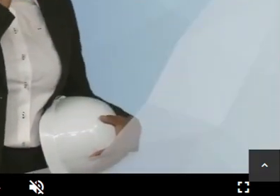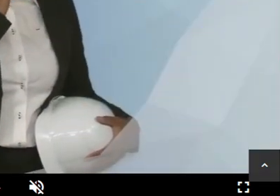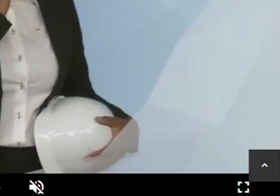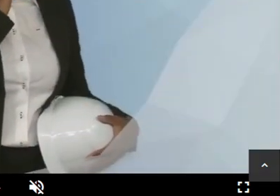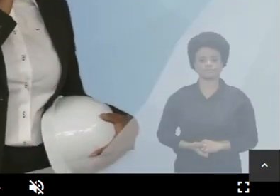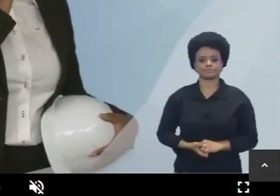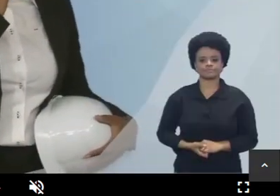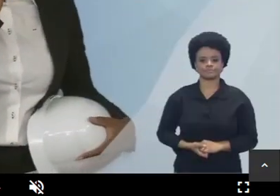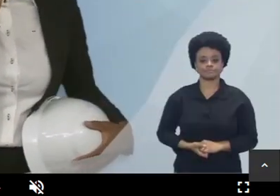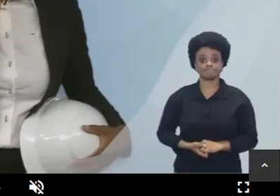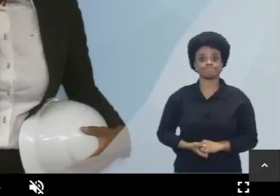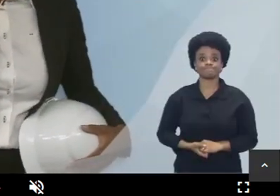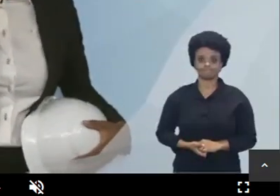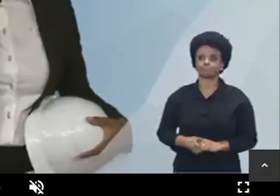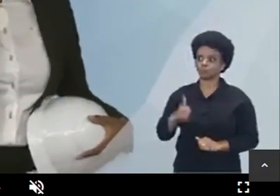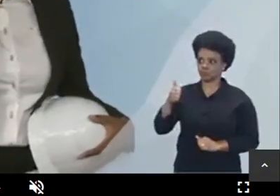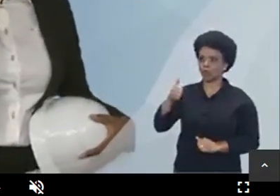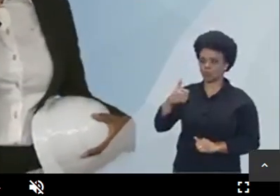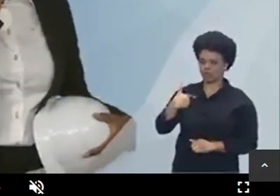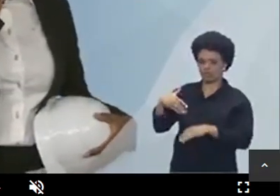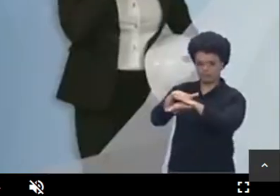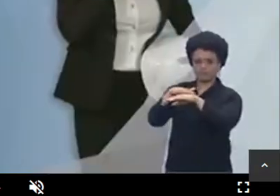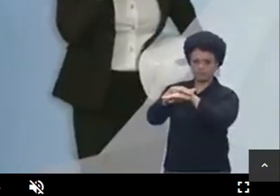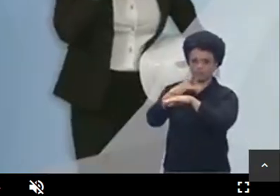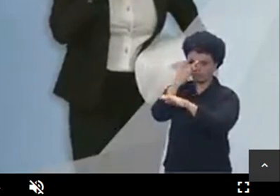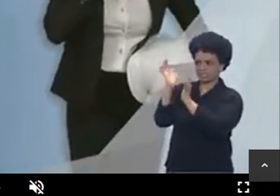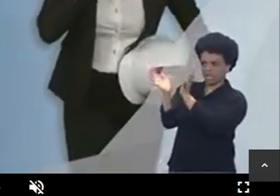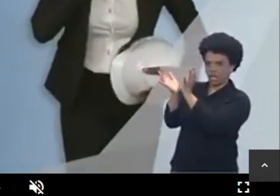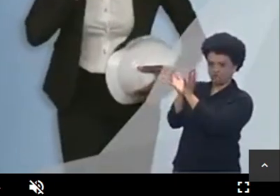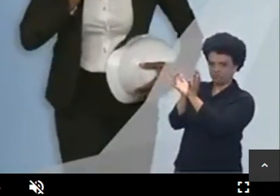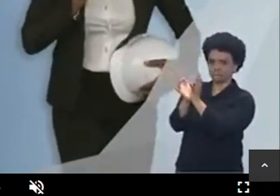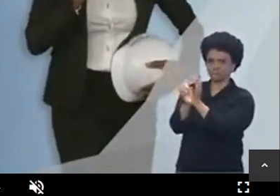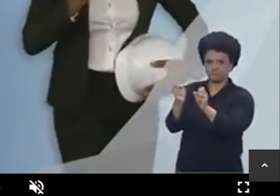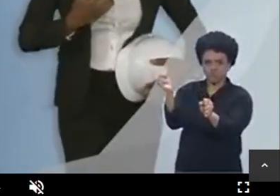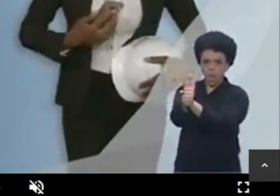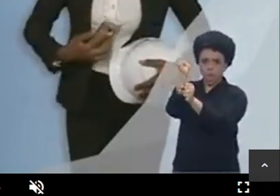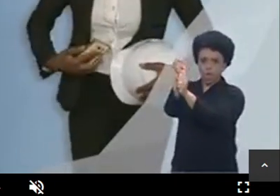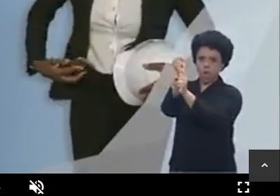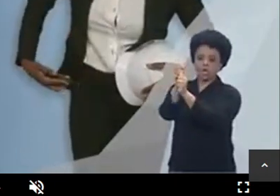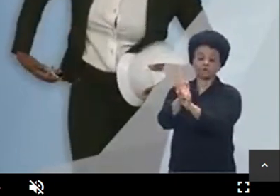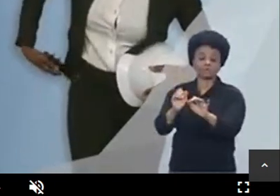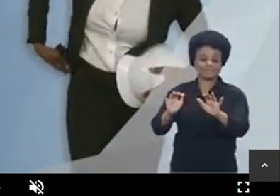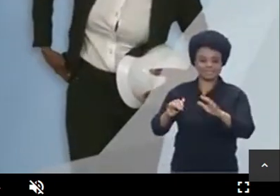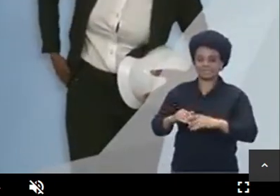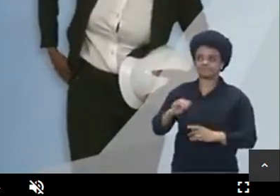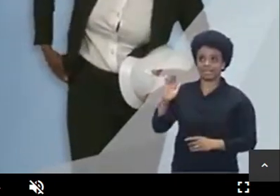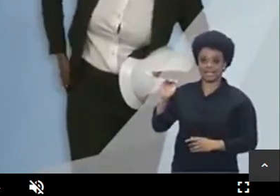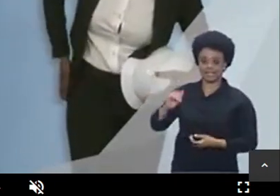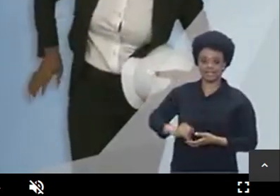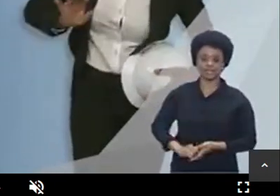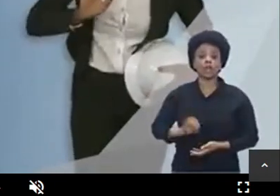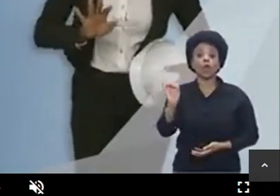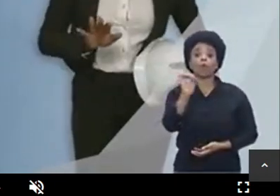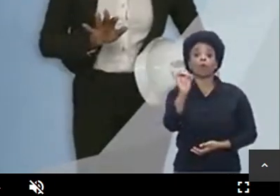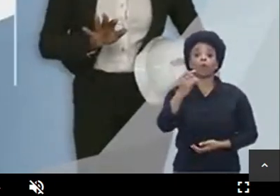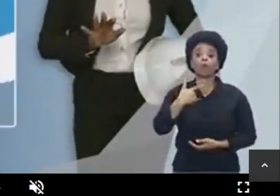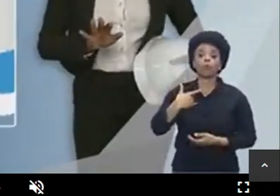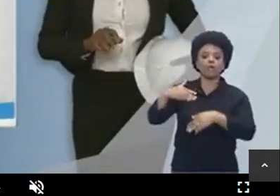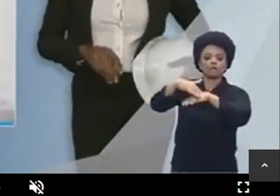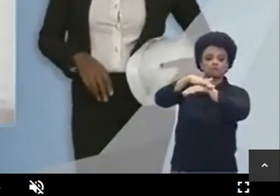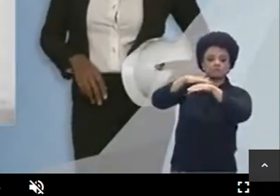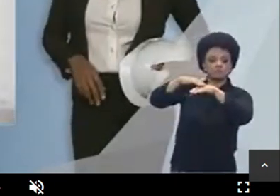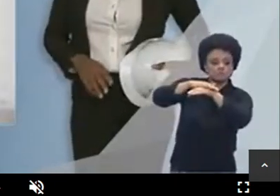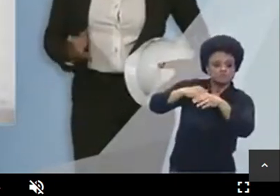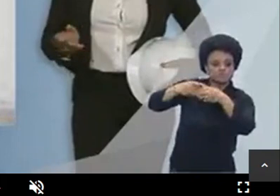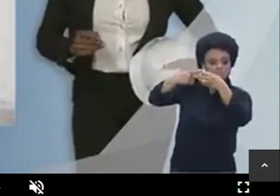Ah, tá bem. Eu vou falar com a equipe da obra para resolver isso. Até mais. Oi, estava aqui conversando sobre um detalhe do